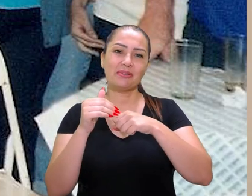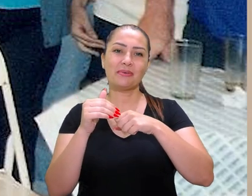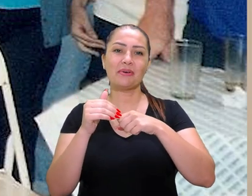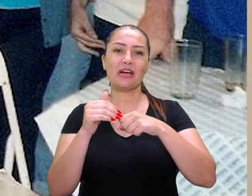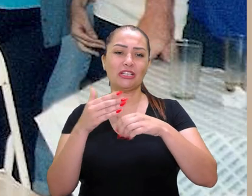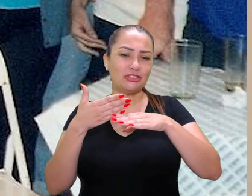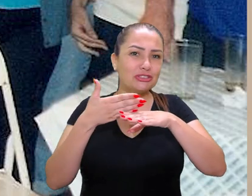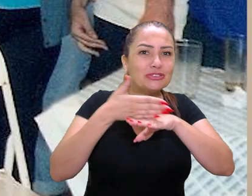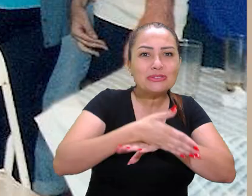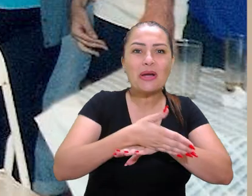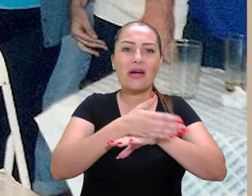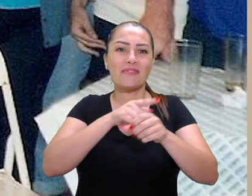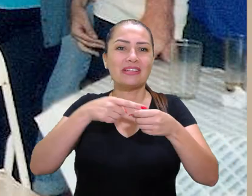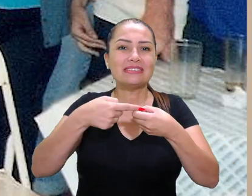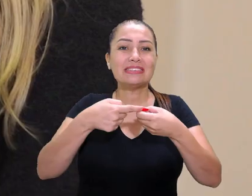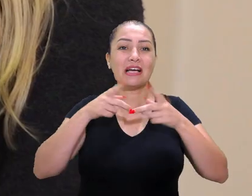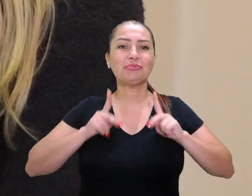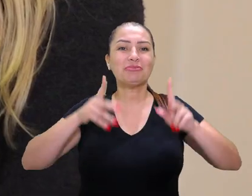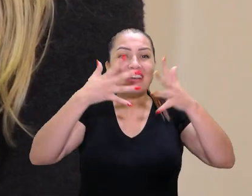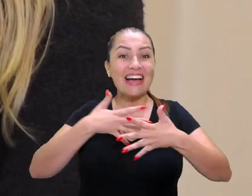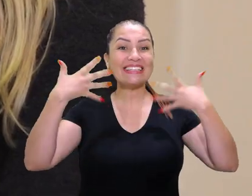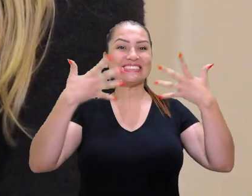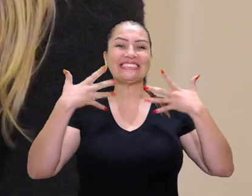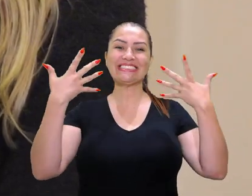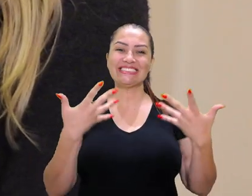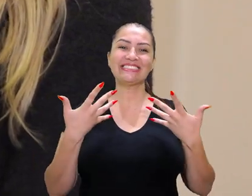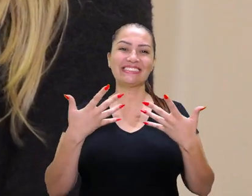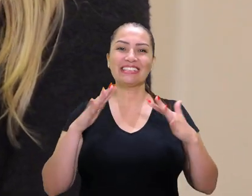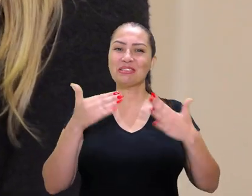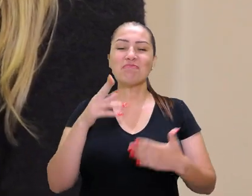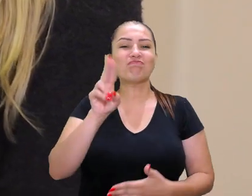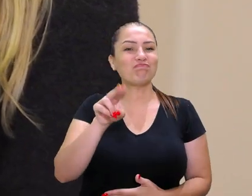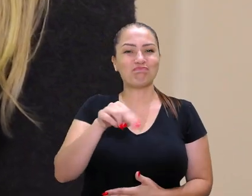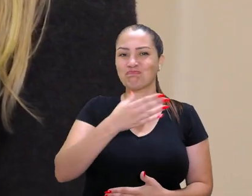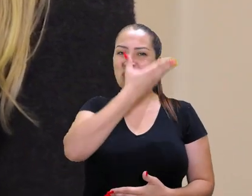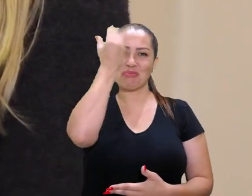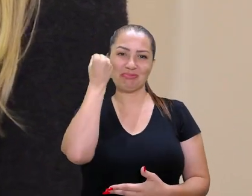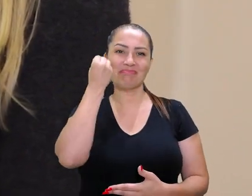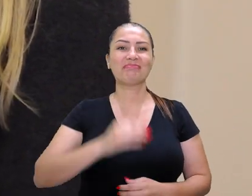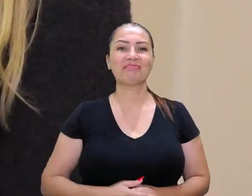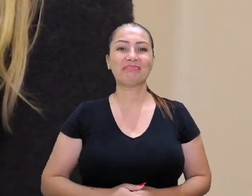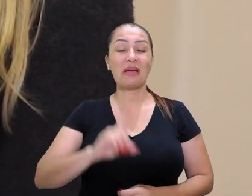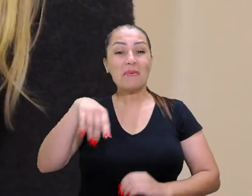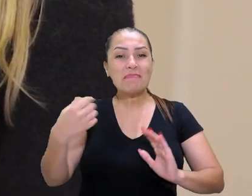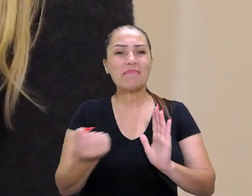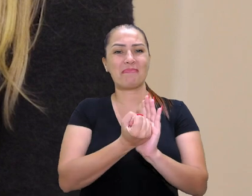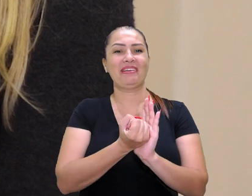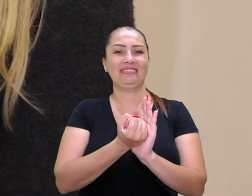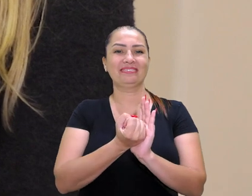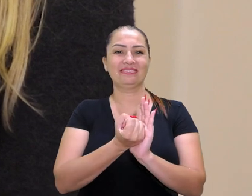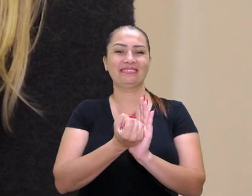pessoas nos recebiam numa alegria, né? Então isso não tem como esquecer. Eu acho que foi um marco, assim, ó,